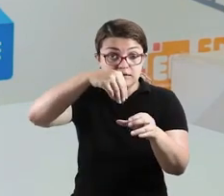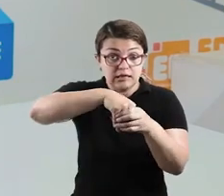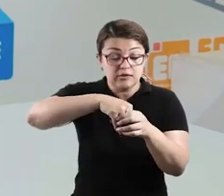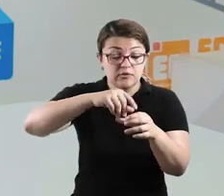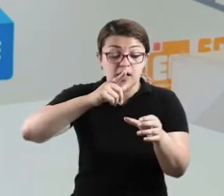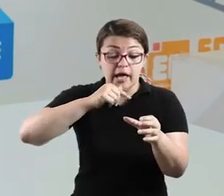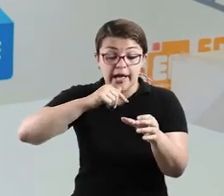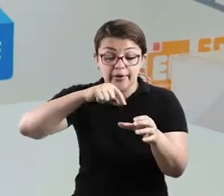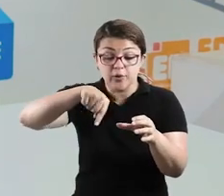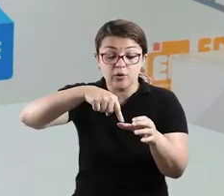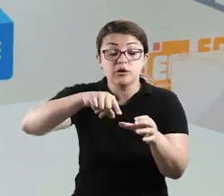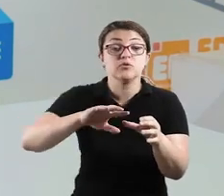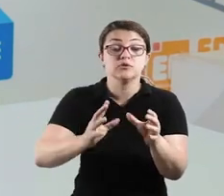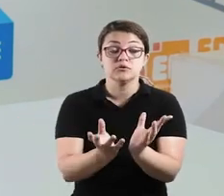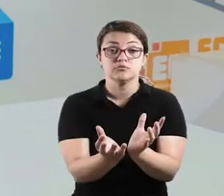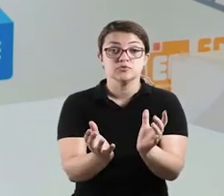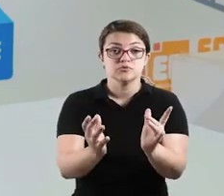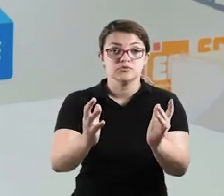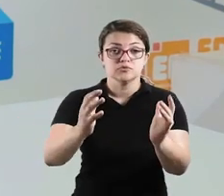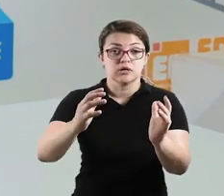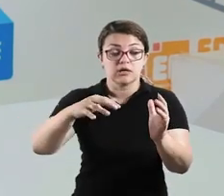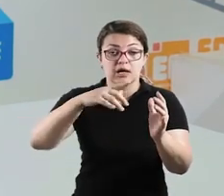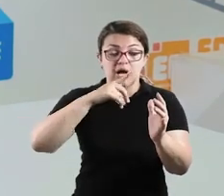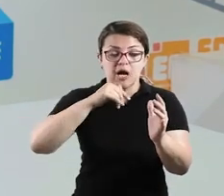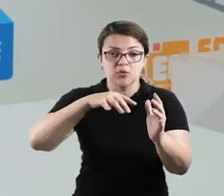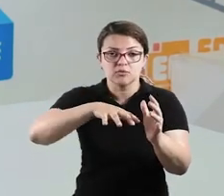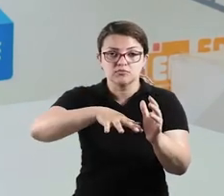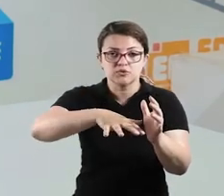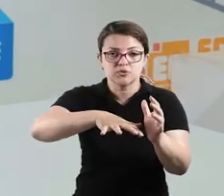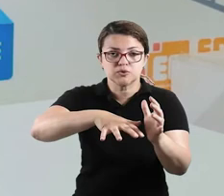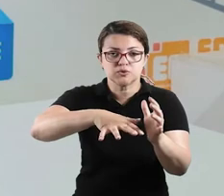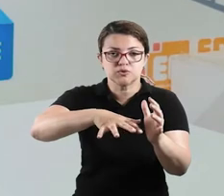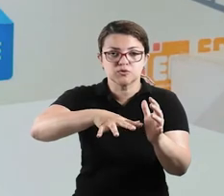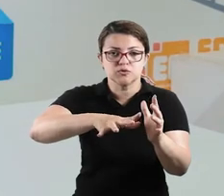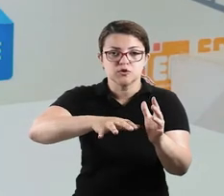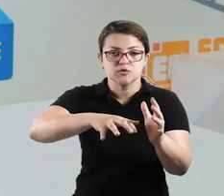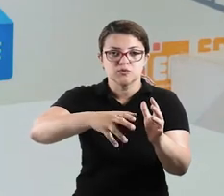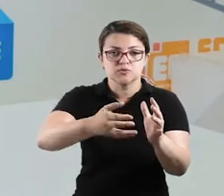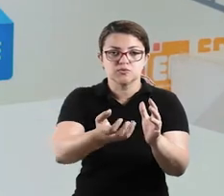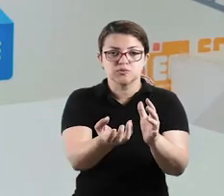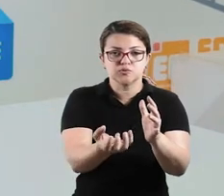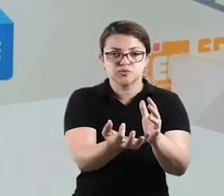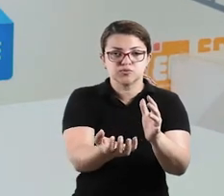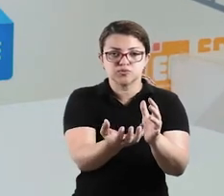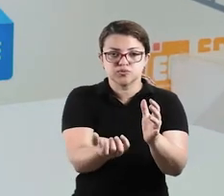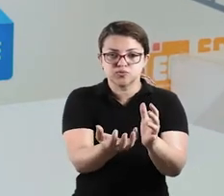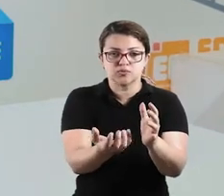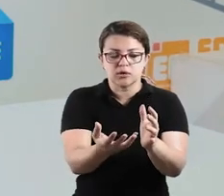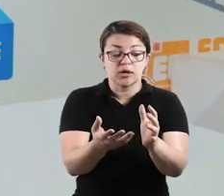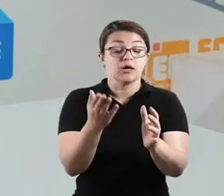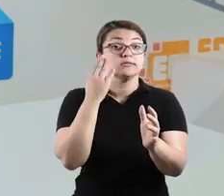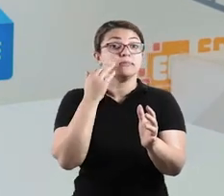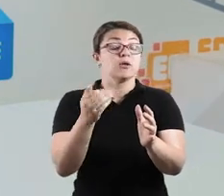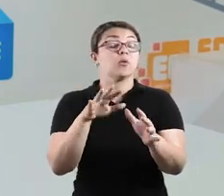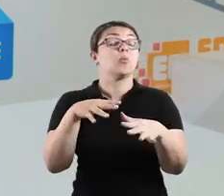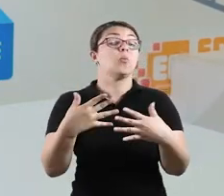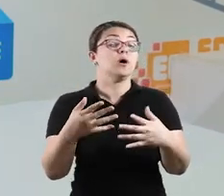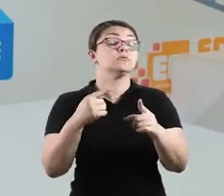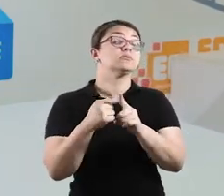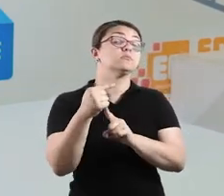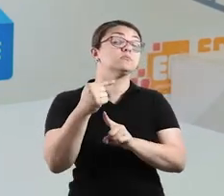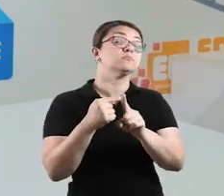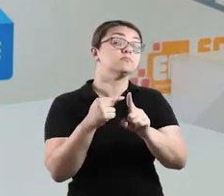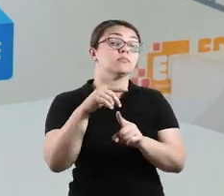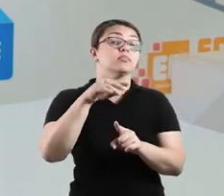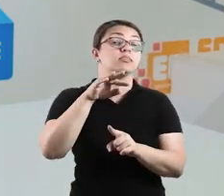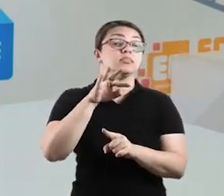água? Ela começa a esquentar. Tudo bem? Agora, eu preciso saber qual é a temperatura dessa água. Opa, eu vou